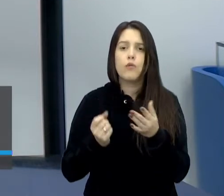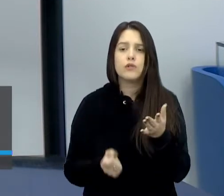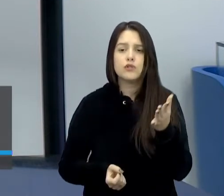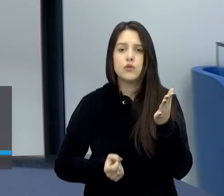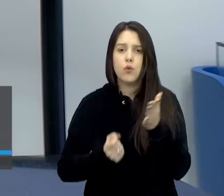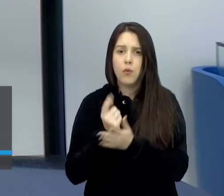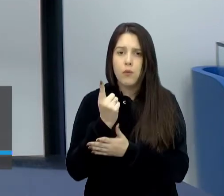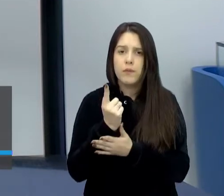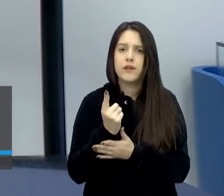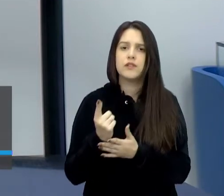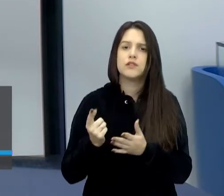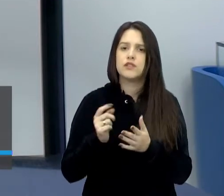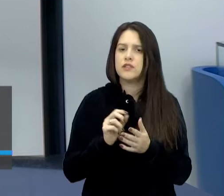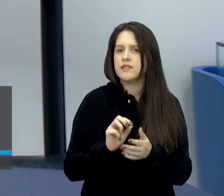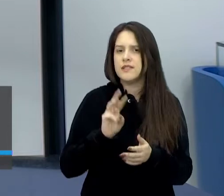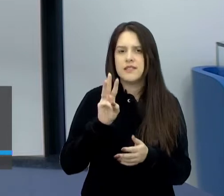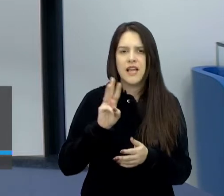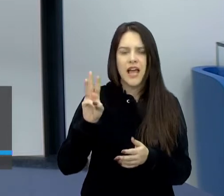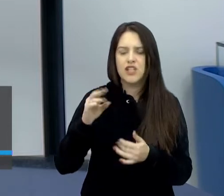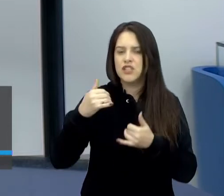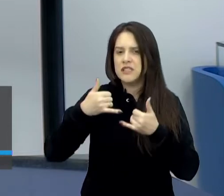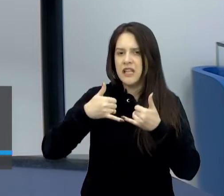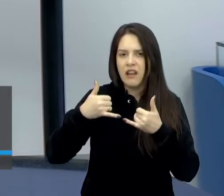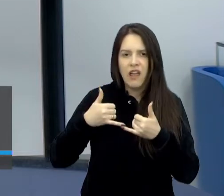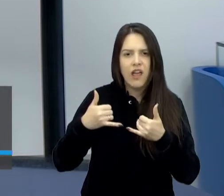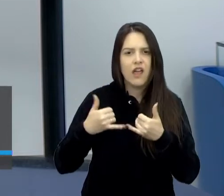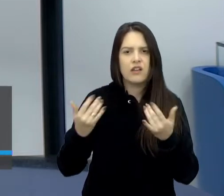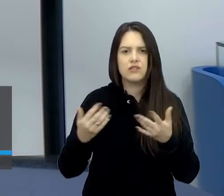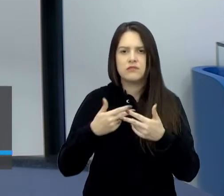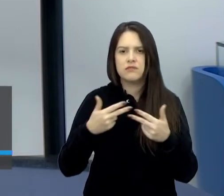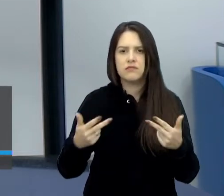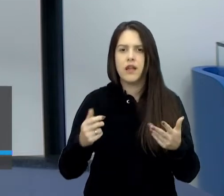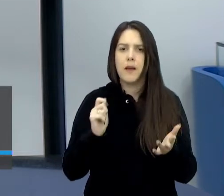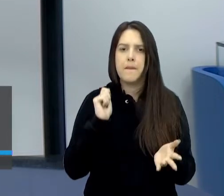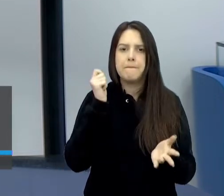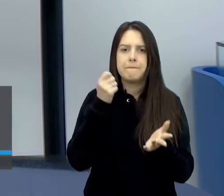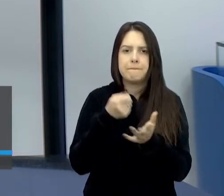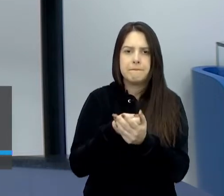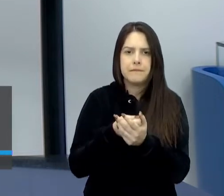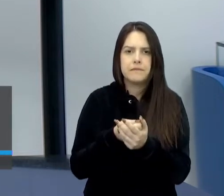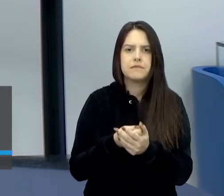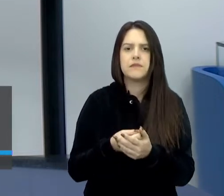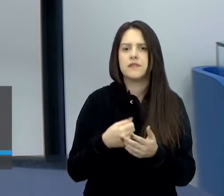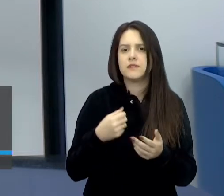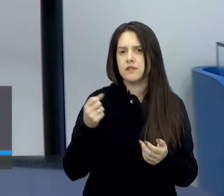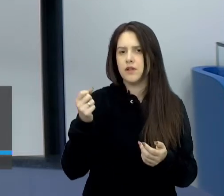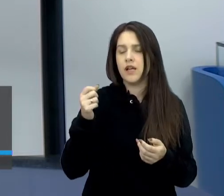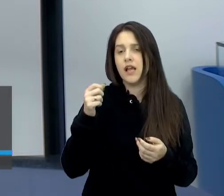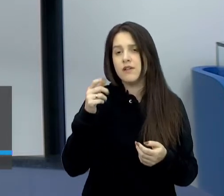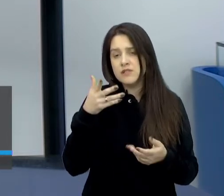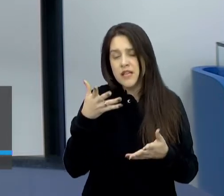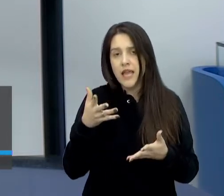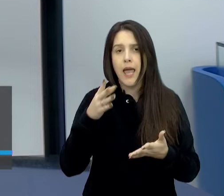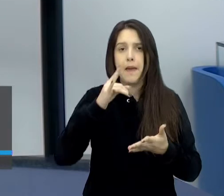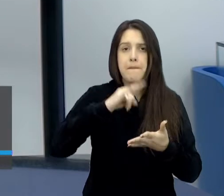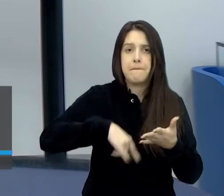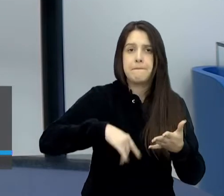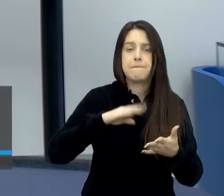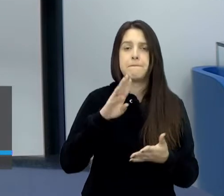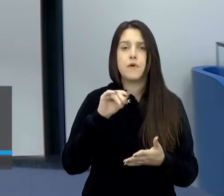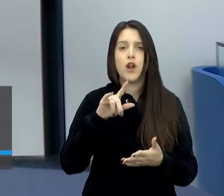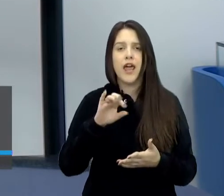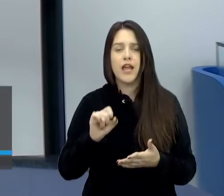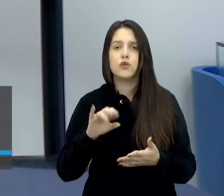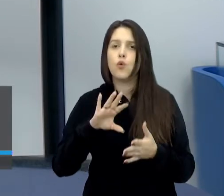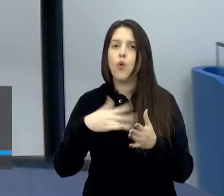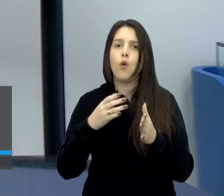nesses sites de internet, ele fala, você quer pagar com Pix, boleto, ou você quer pagar com cartão de crédito ou cartão